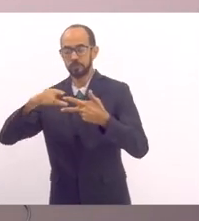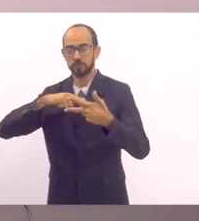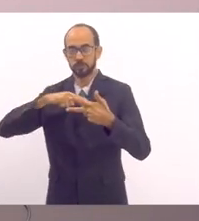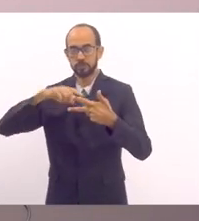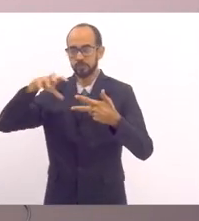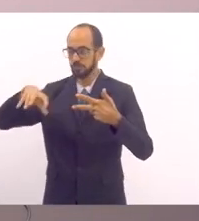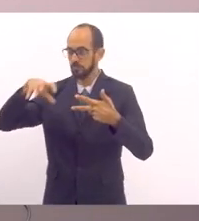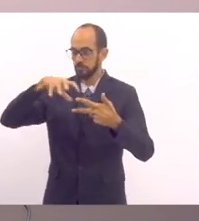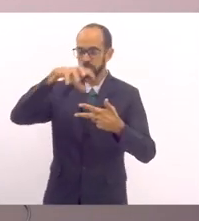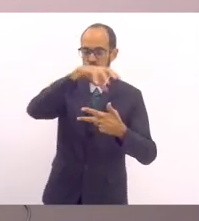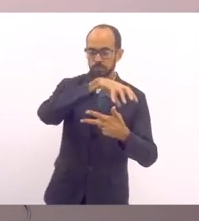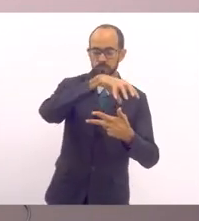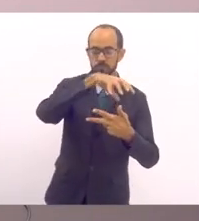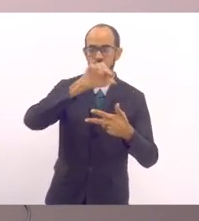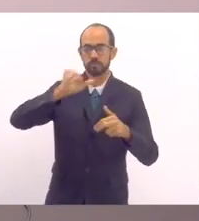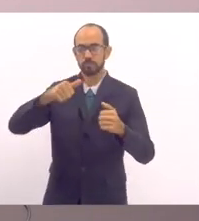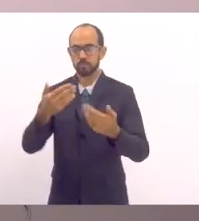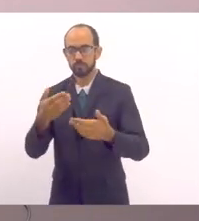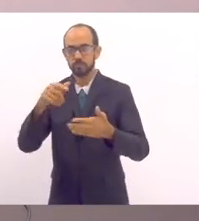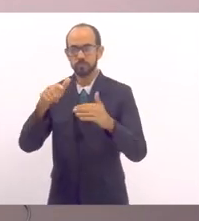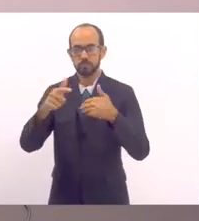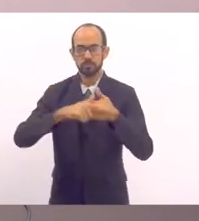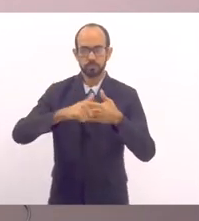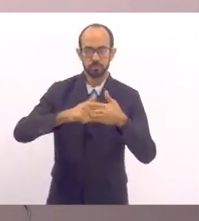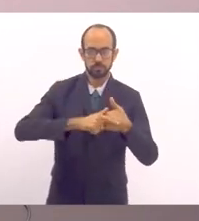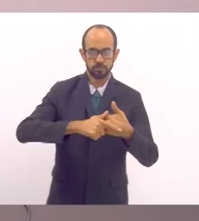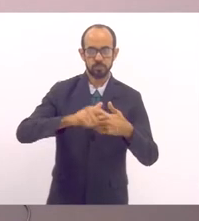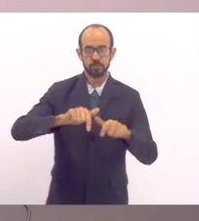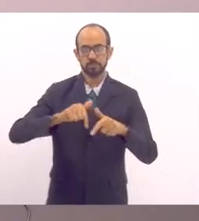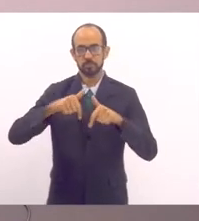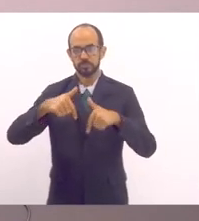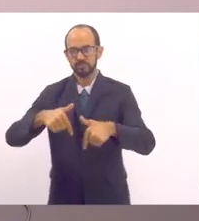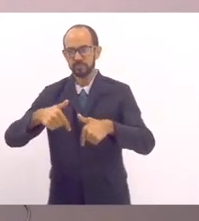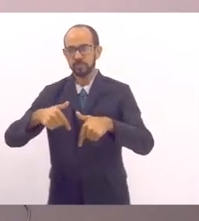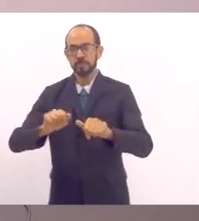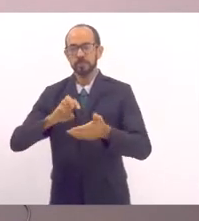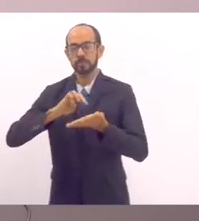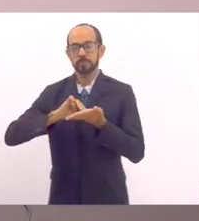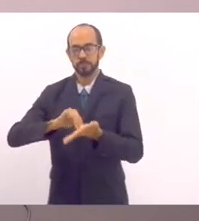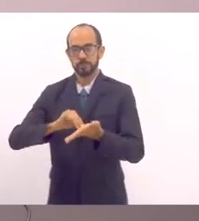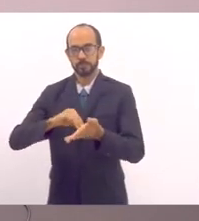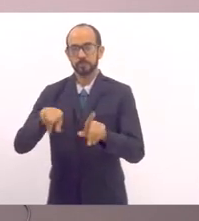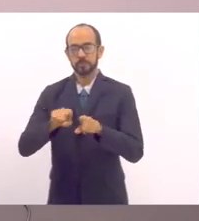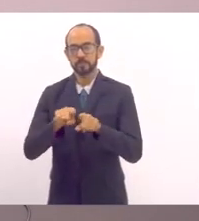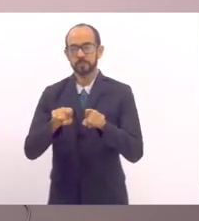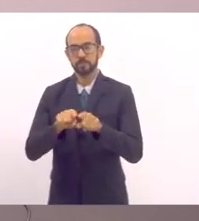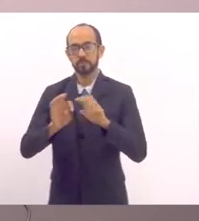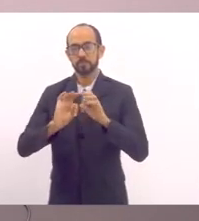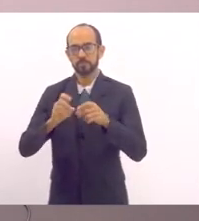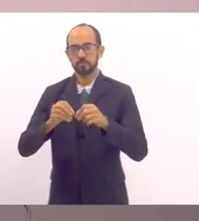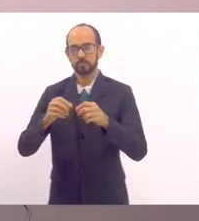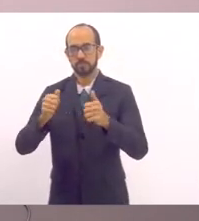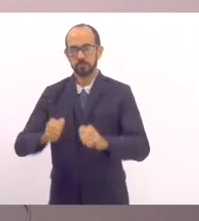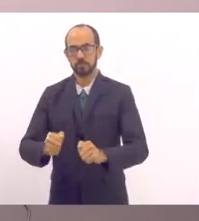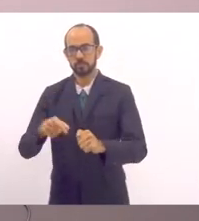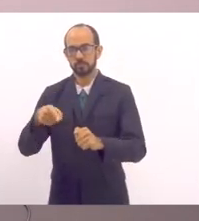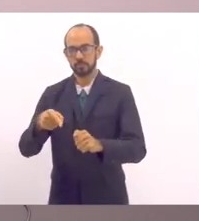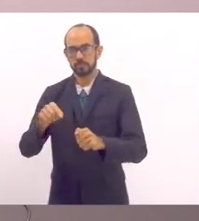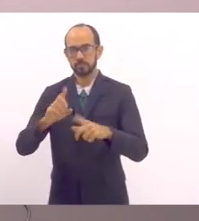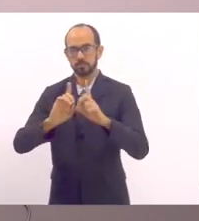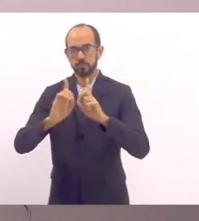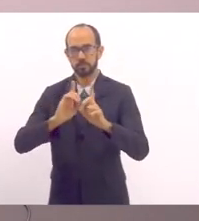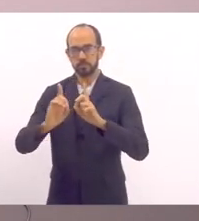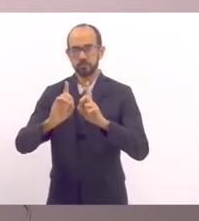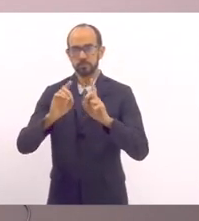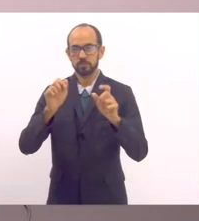nossa sociedade. A gente tem, né, os seus papéis, a iniciativa da mensagem, né, do encaminhamento, e todo o poder do debate legislativo desta